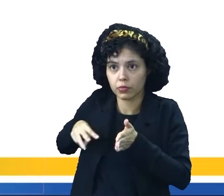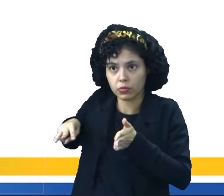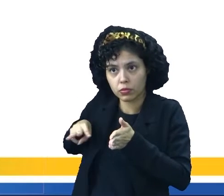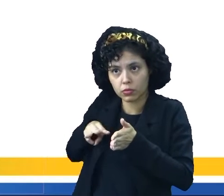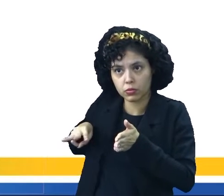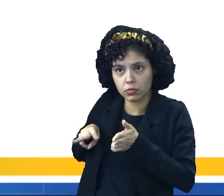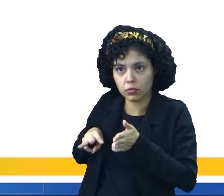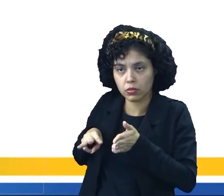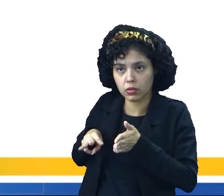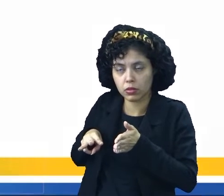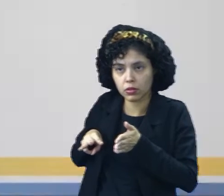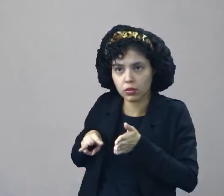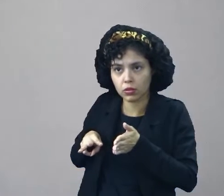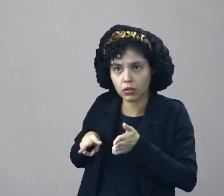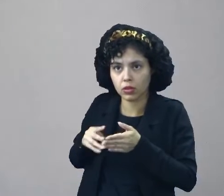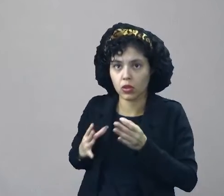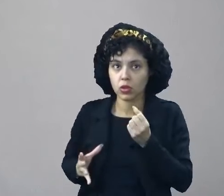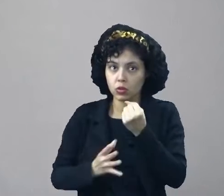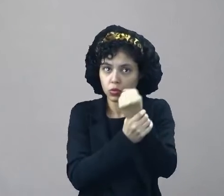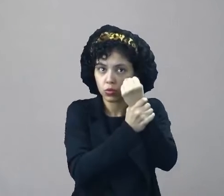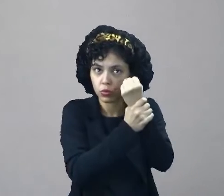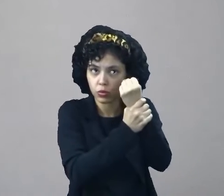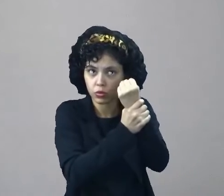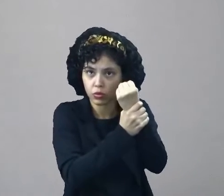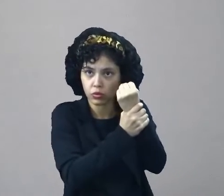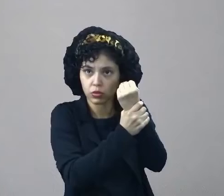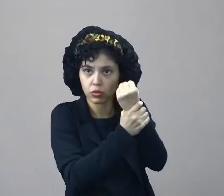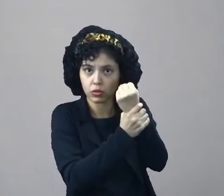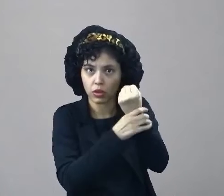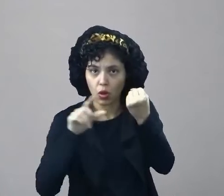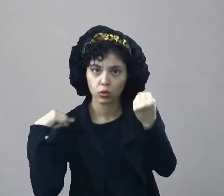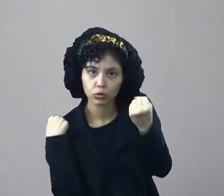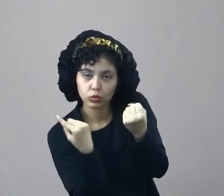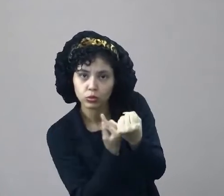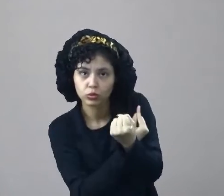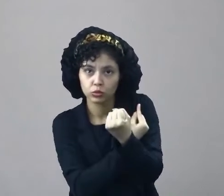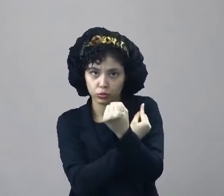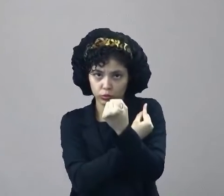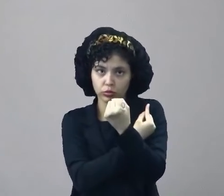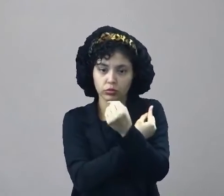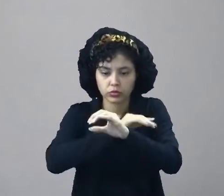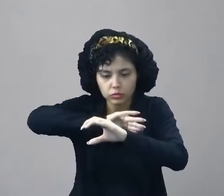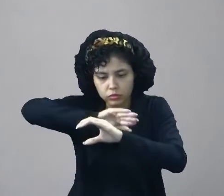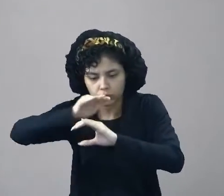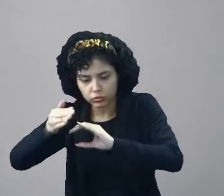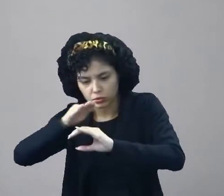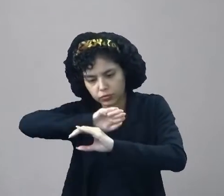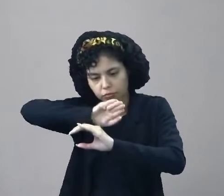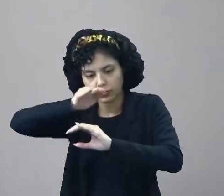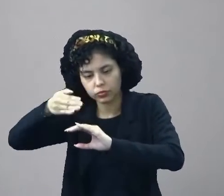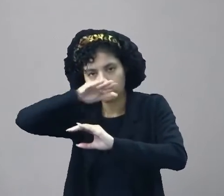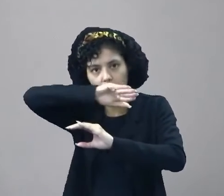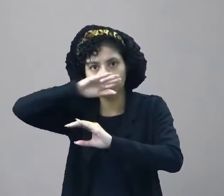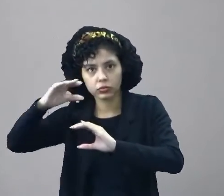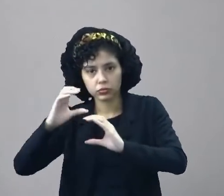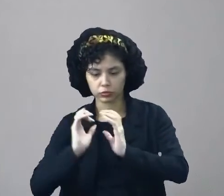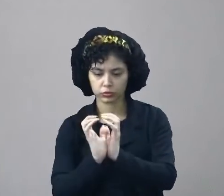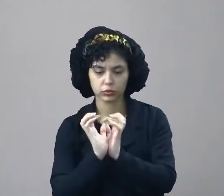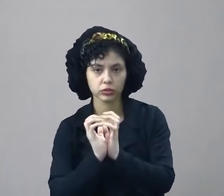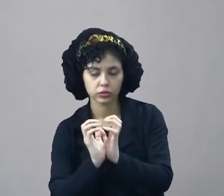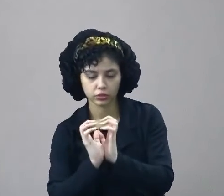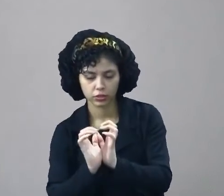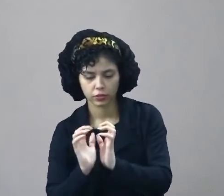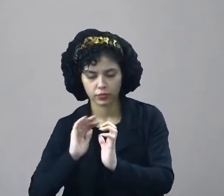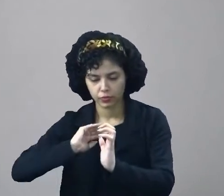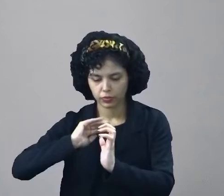ela faz uma espécie de proteção para o nosso cérebro. Essas 3 membranas são imprescindíveis para proteger o